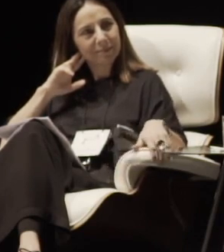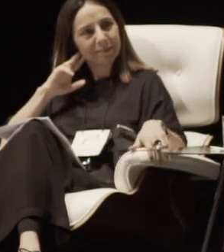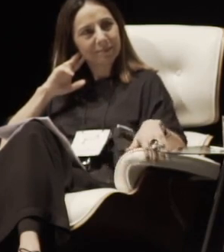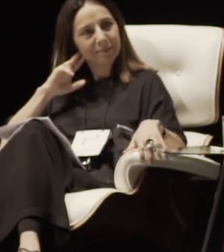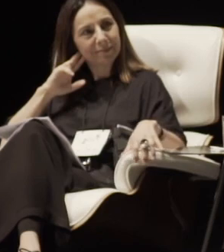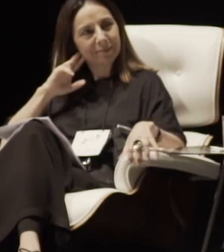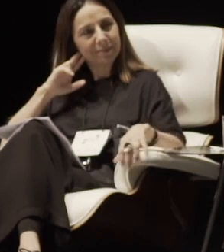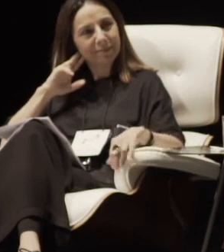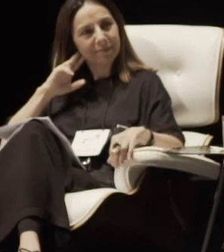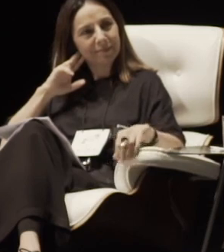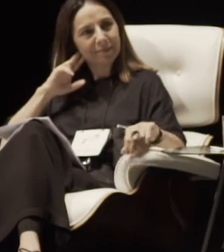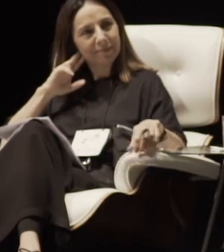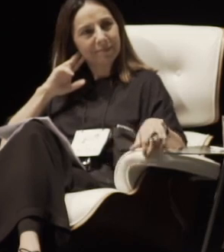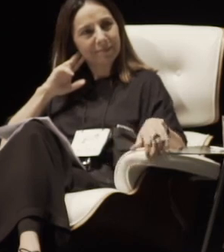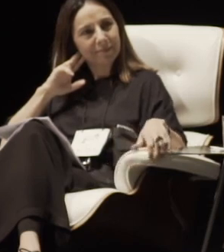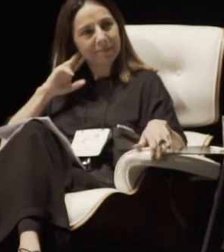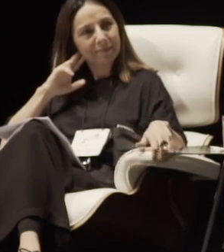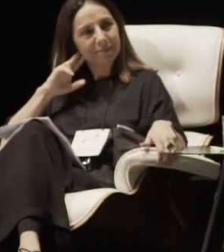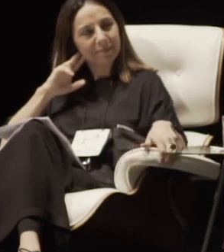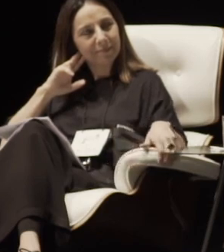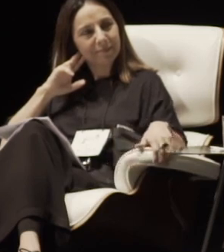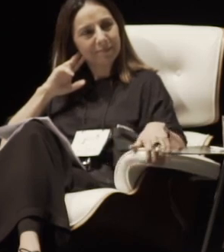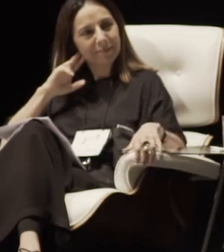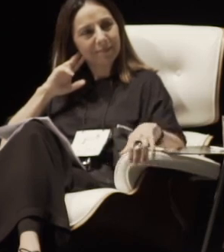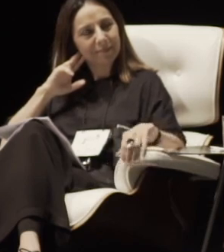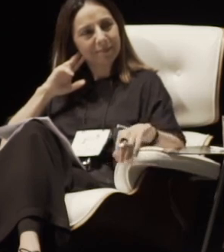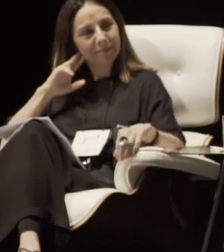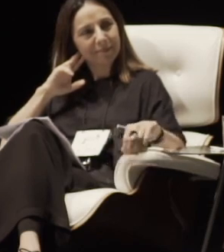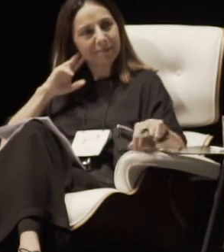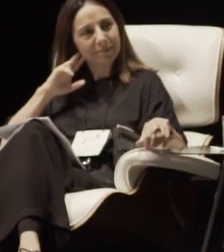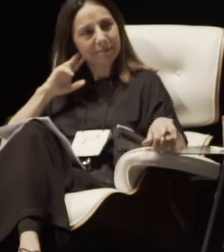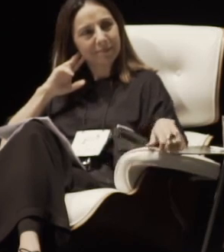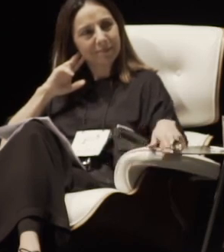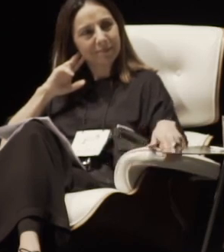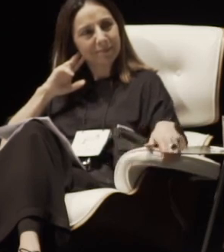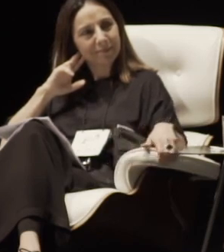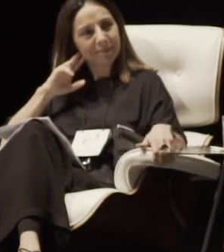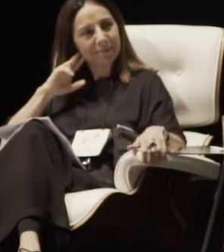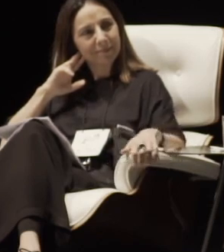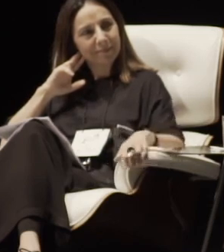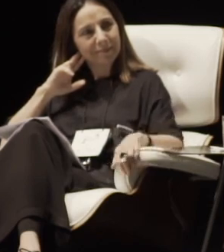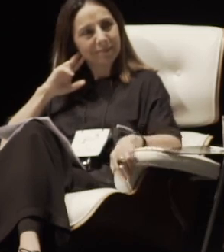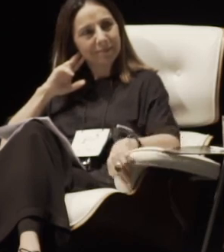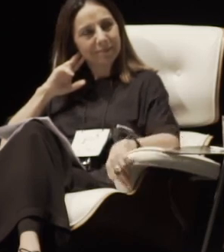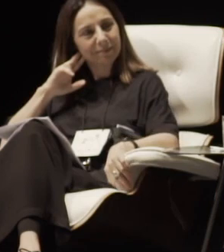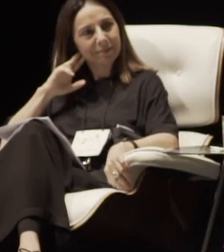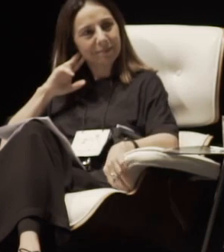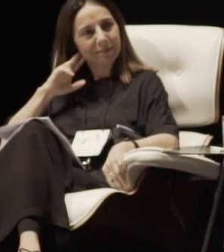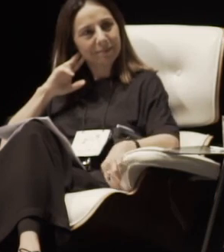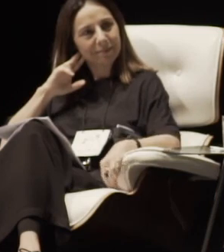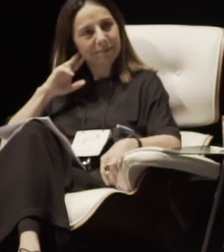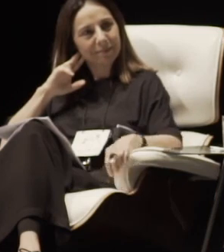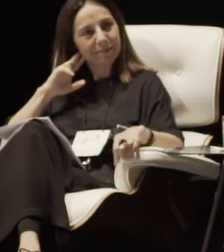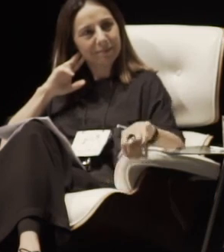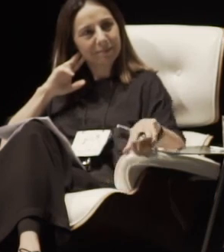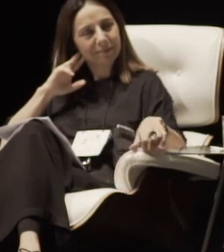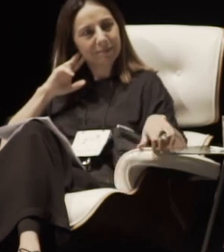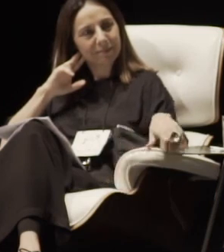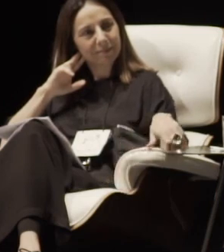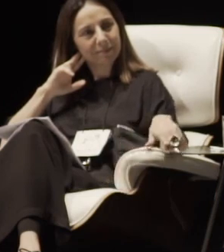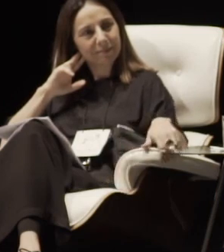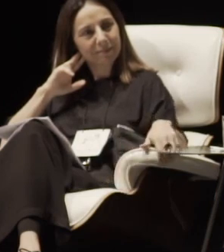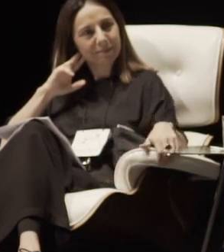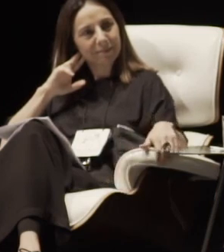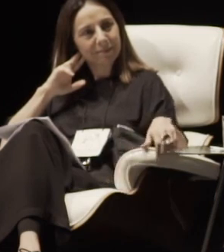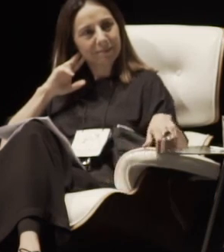outro. Essa carga simbólica, toda essa polêmica, todos esses significados que